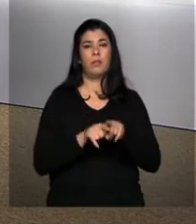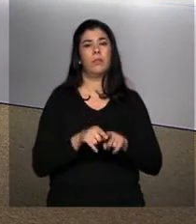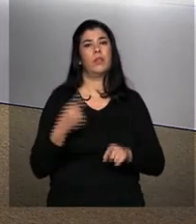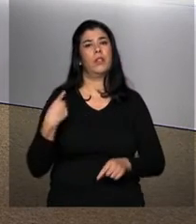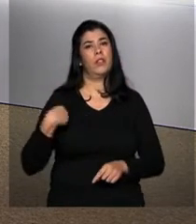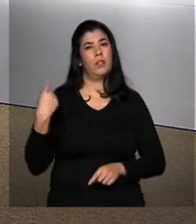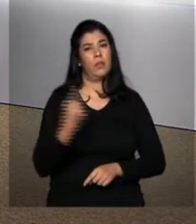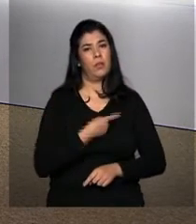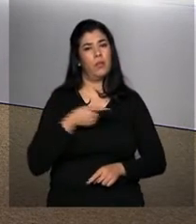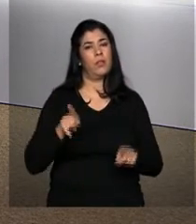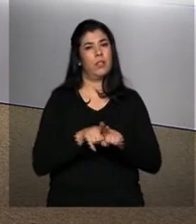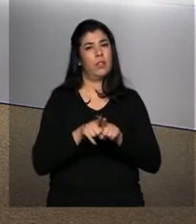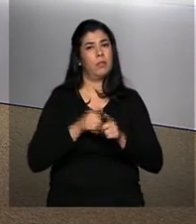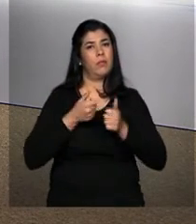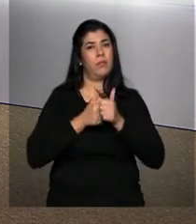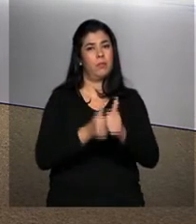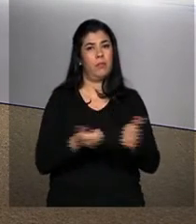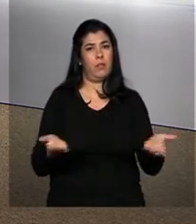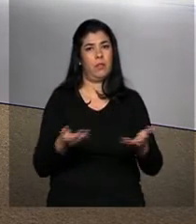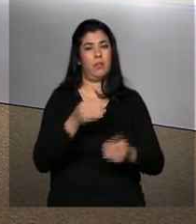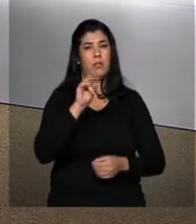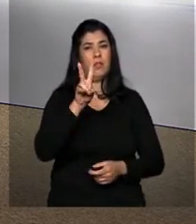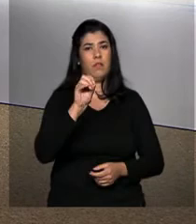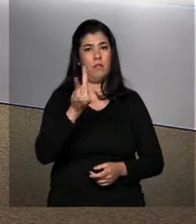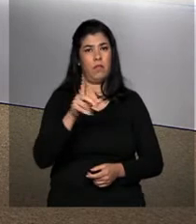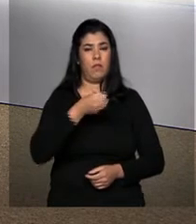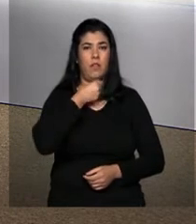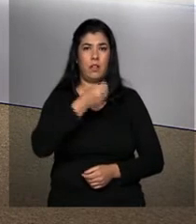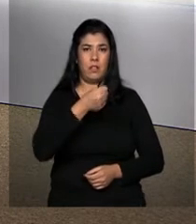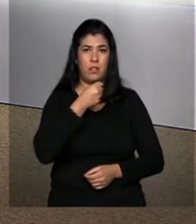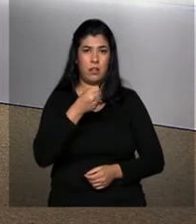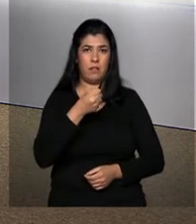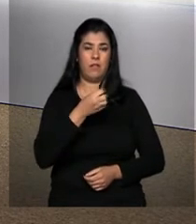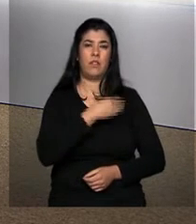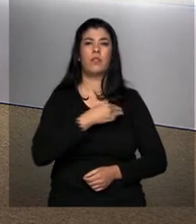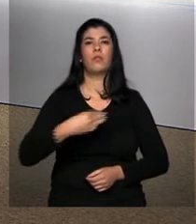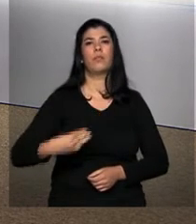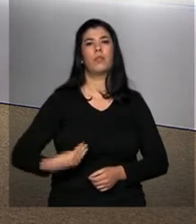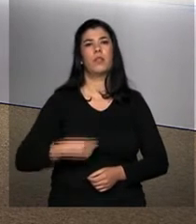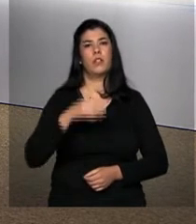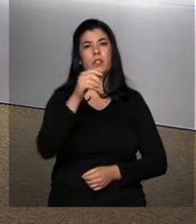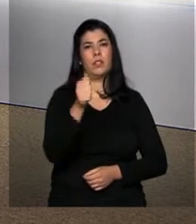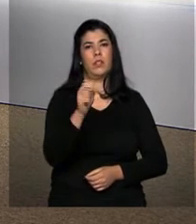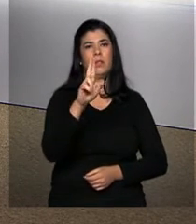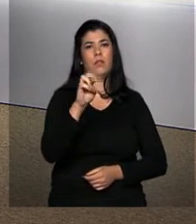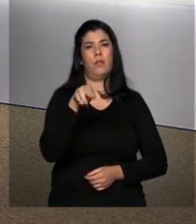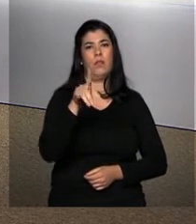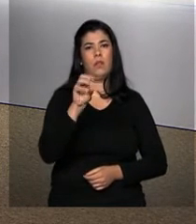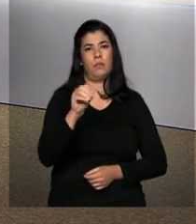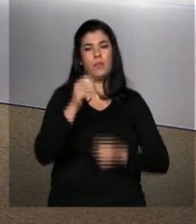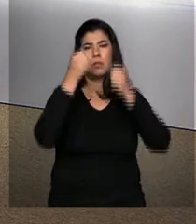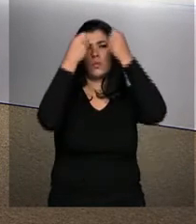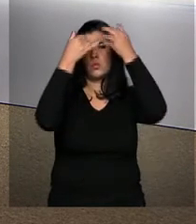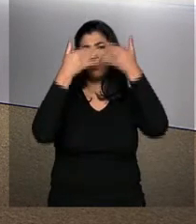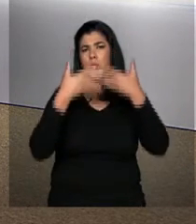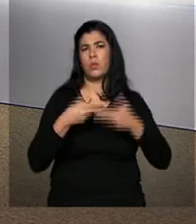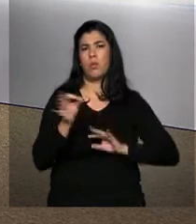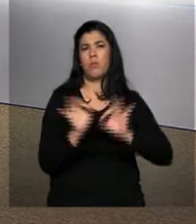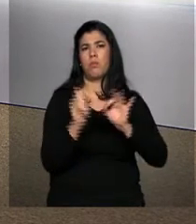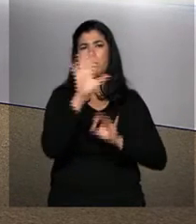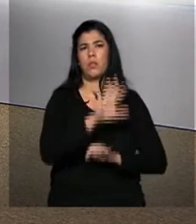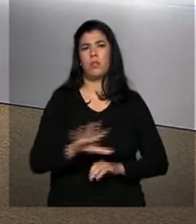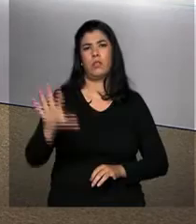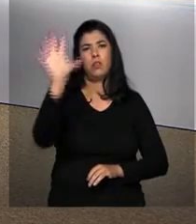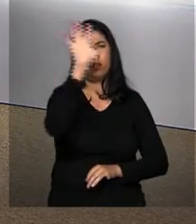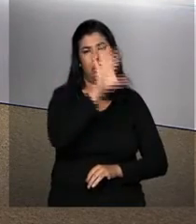nós vamos também acompanhar, a partir de agora, ao vivo, a entrevista coletiva do ministro Armando Monteiro, detalhando o Plano Nacional